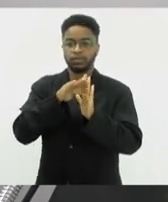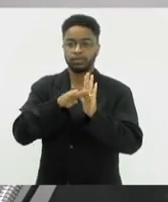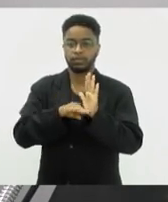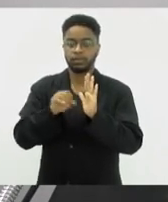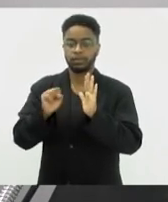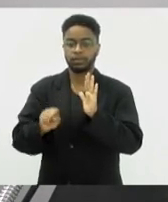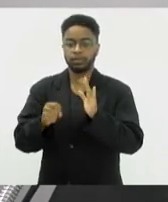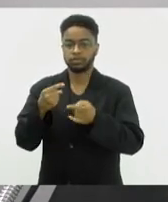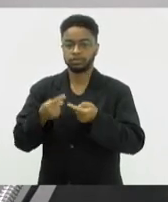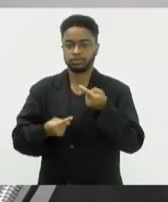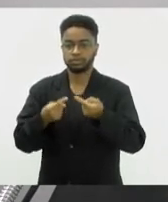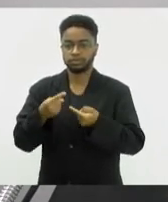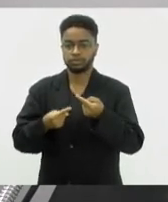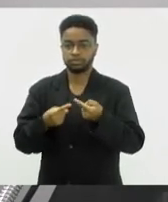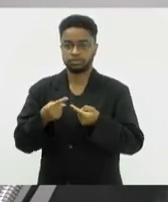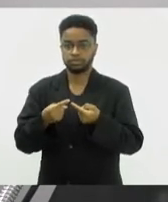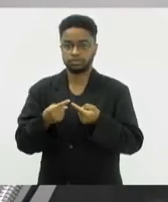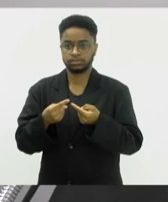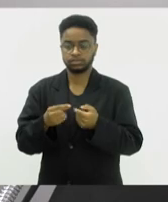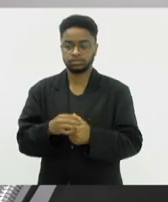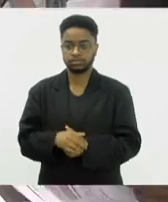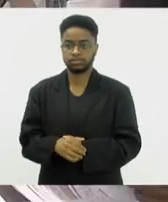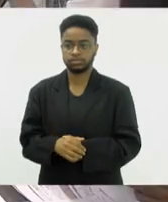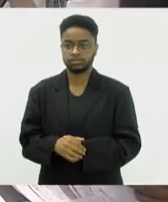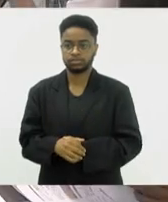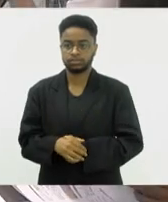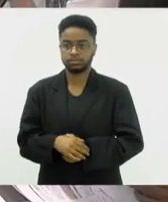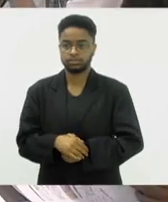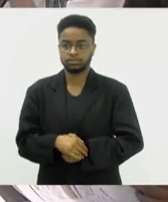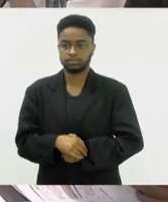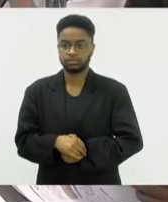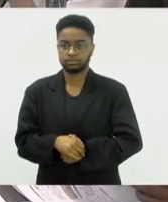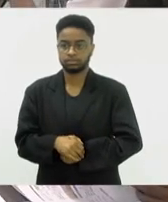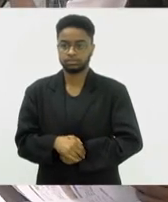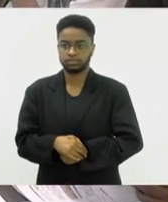discussão. Senhor presidente.